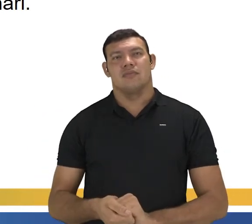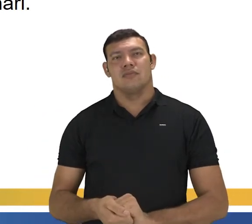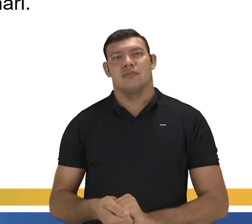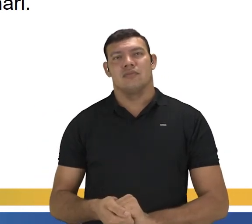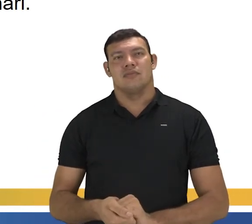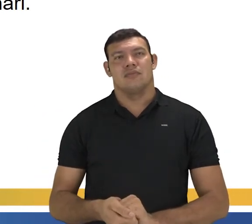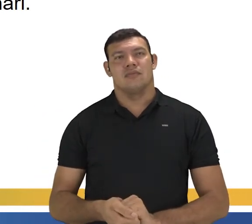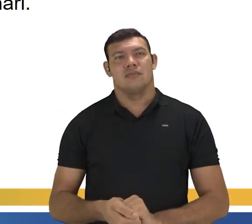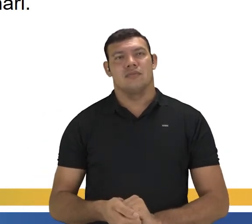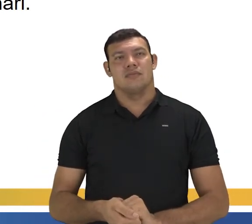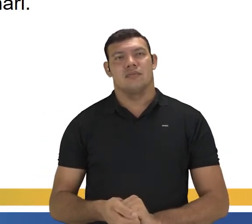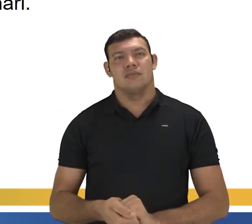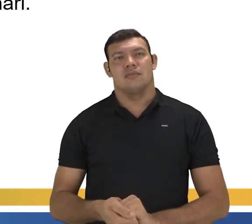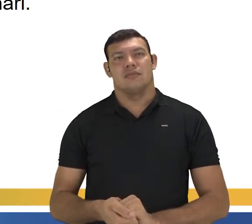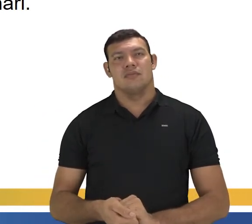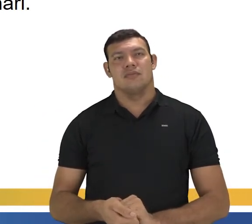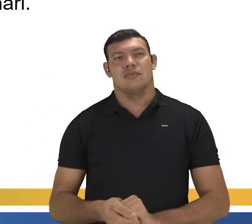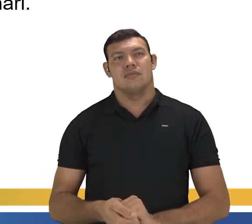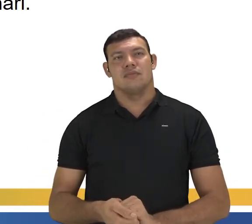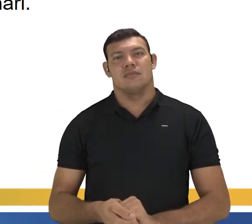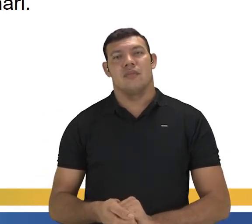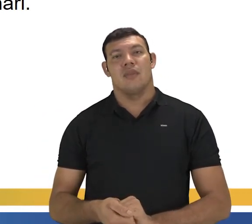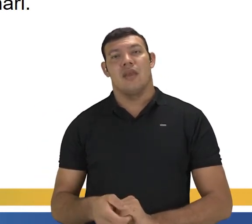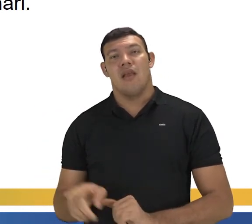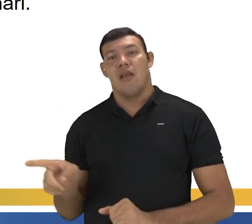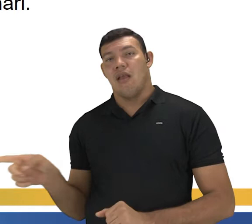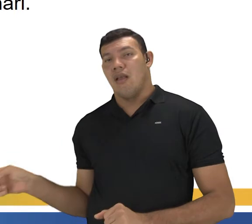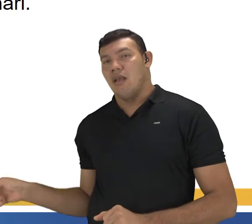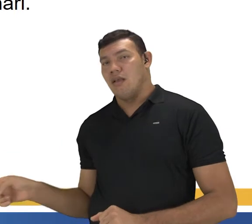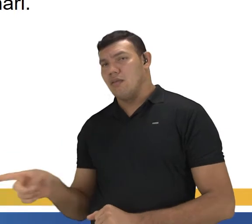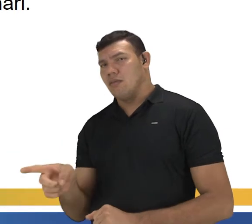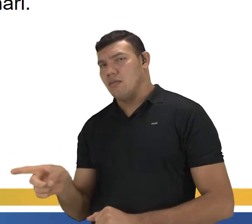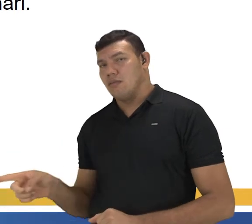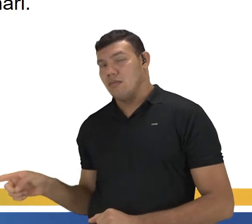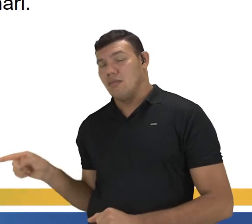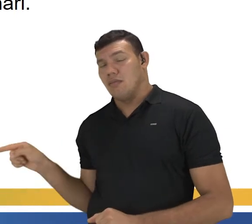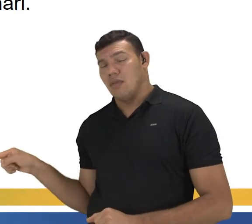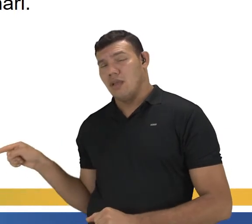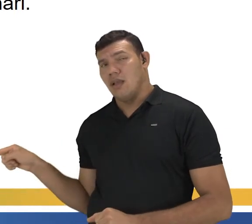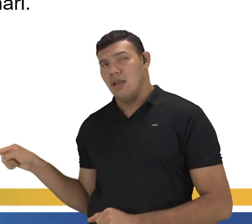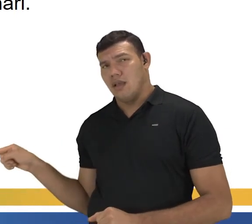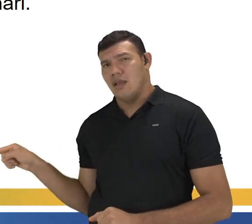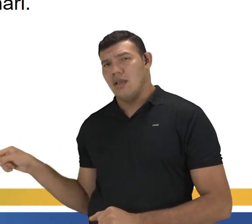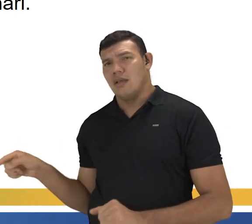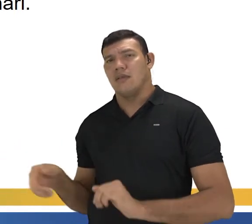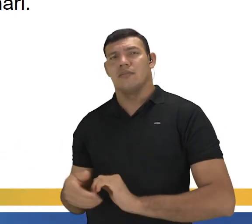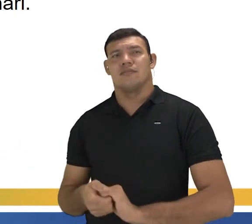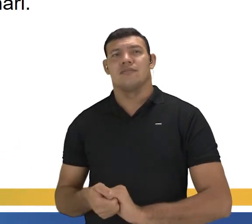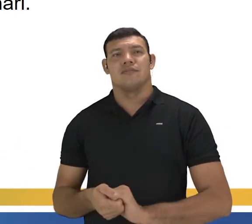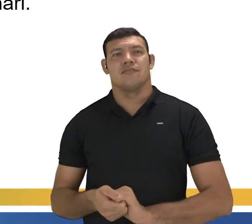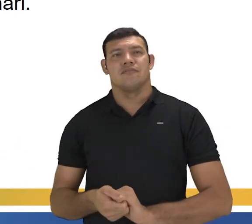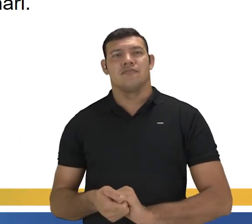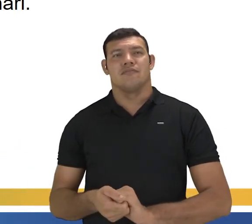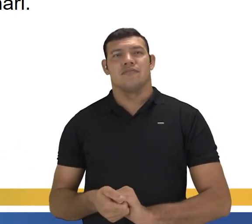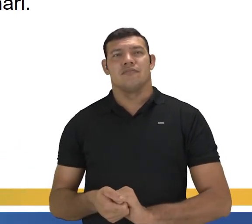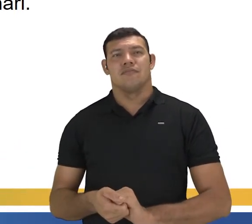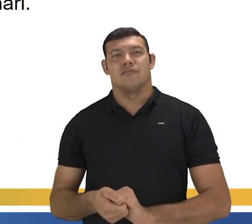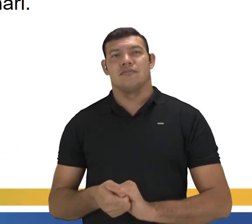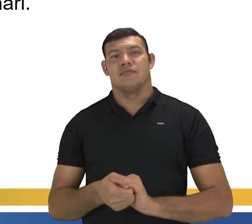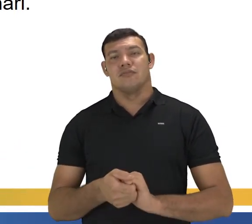chennault leve em xapuri effort which i am ela